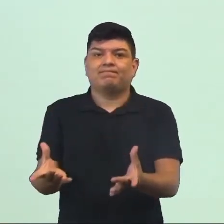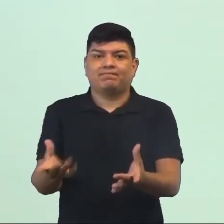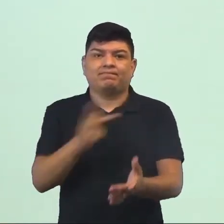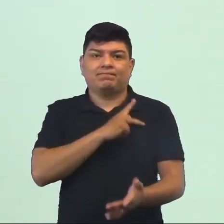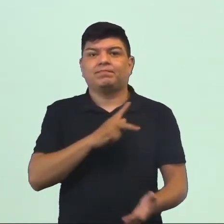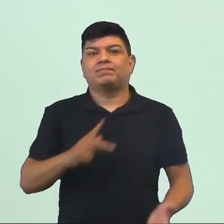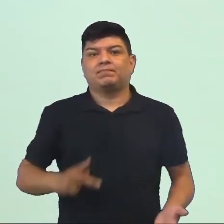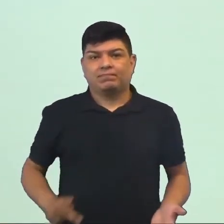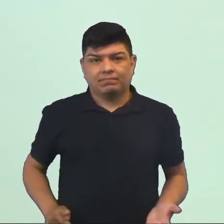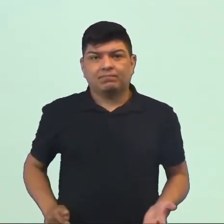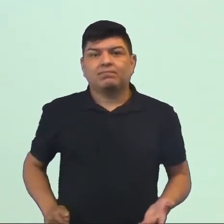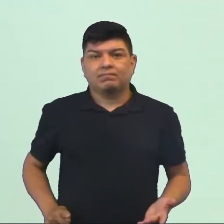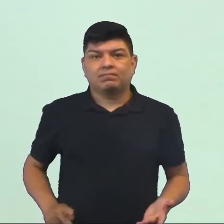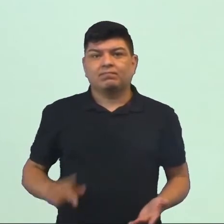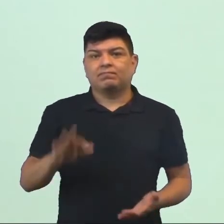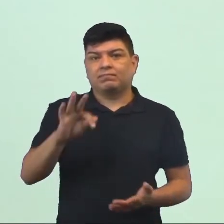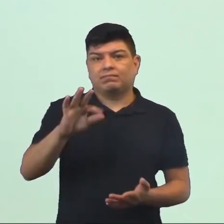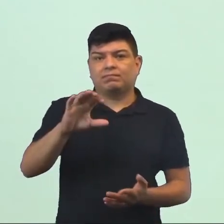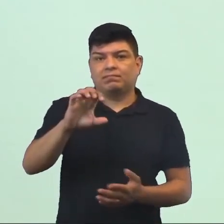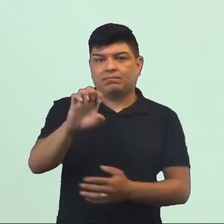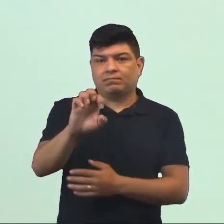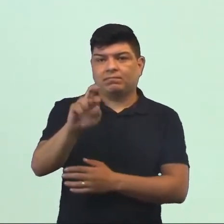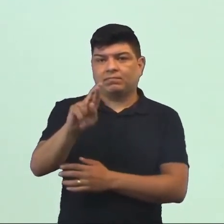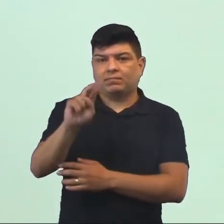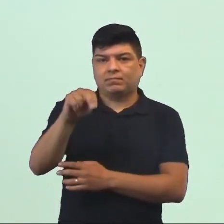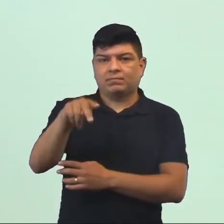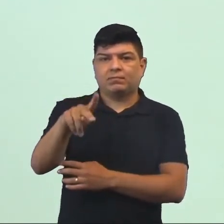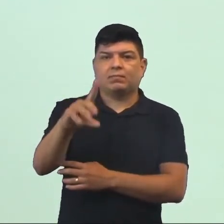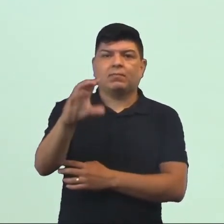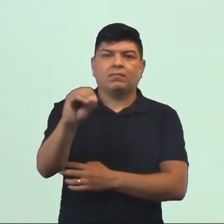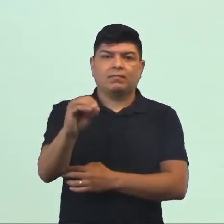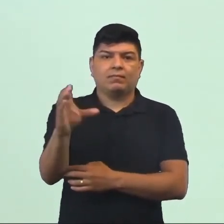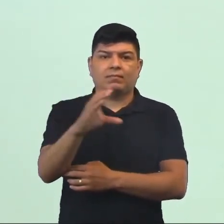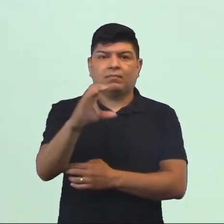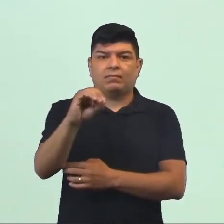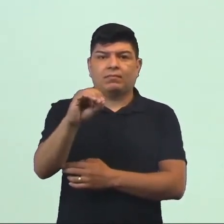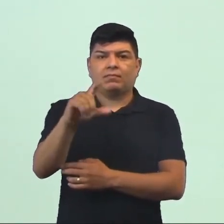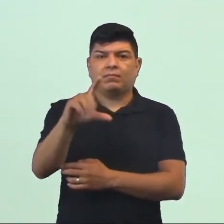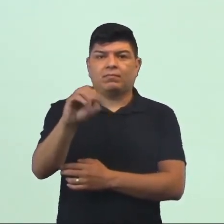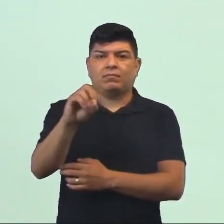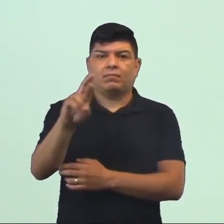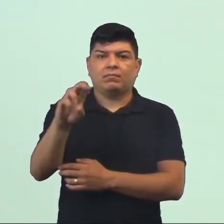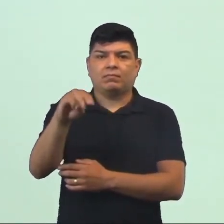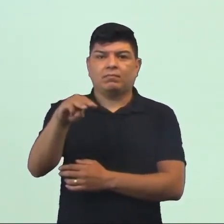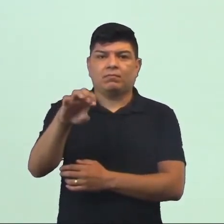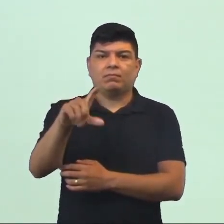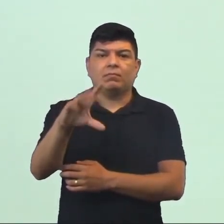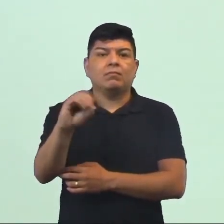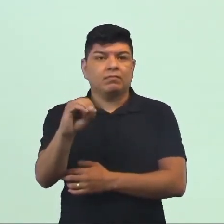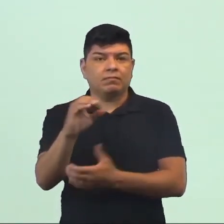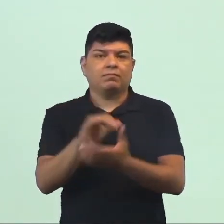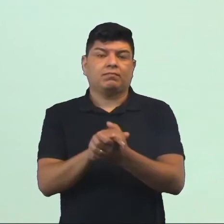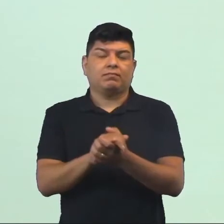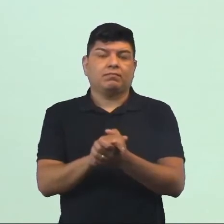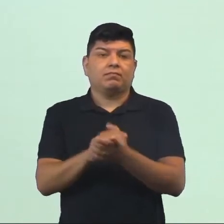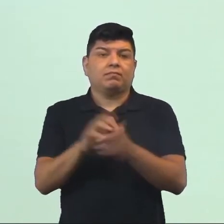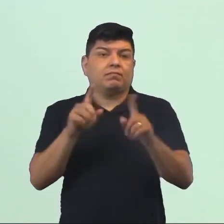do Fernando Collor de Mello, né, que chegou a ser posto em votação. No entanto, ele,